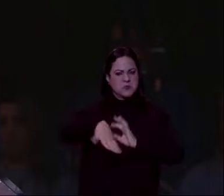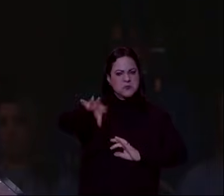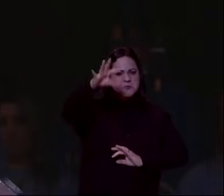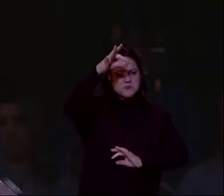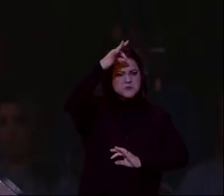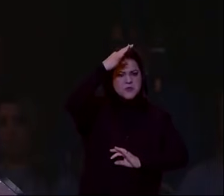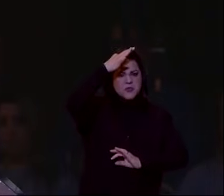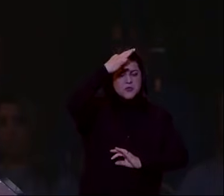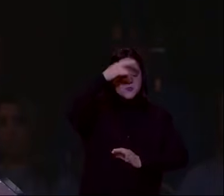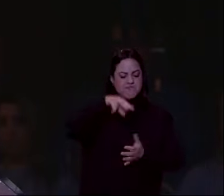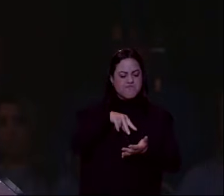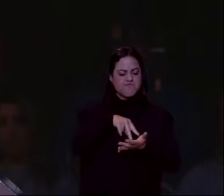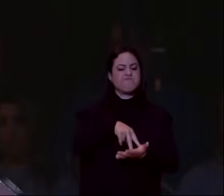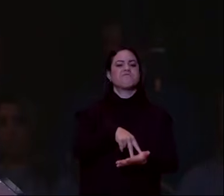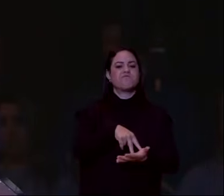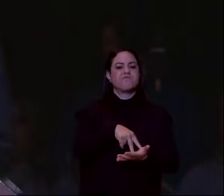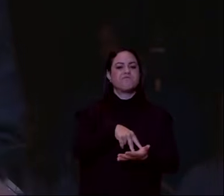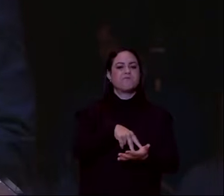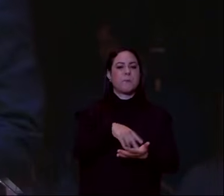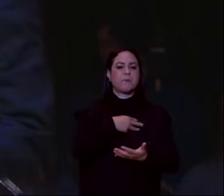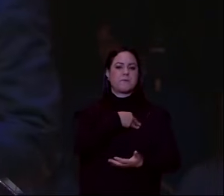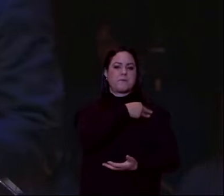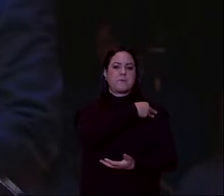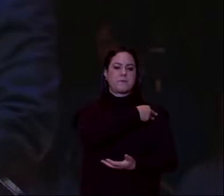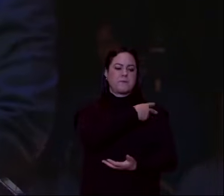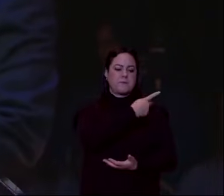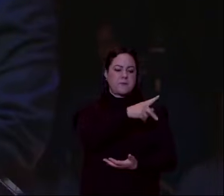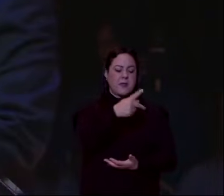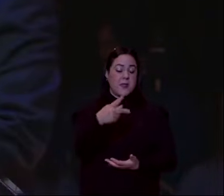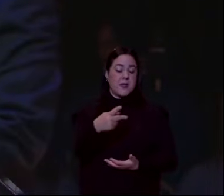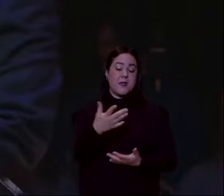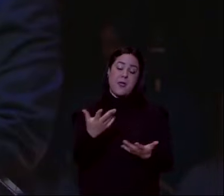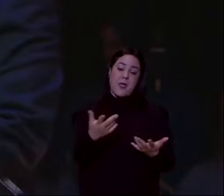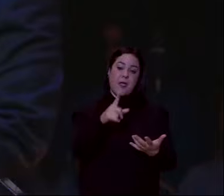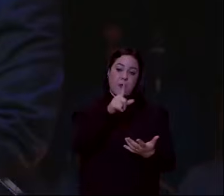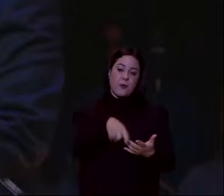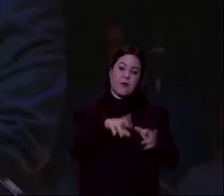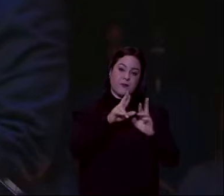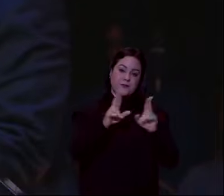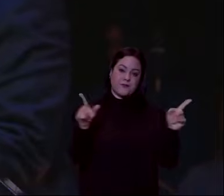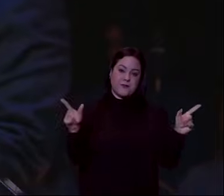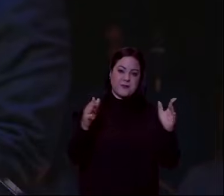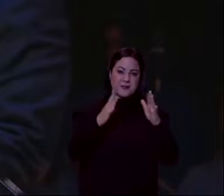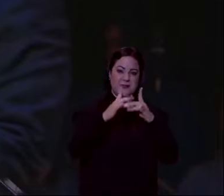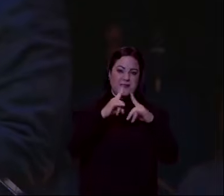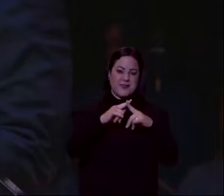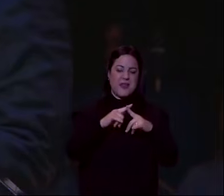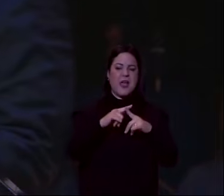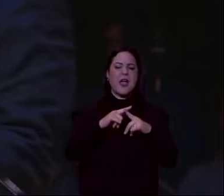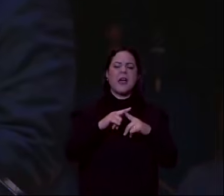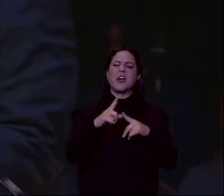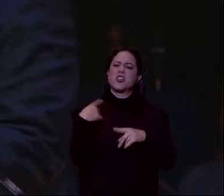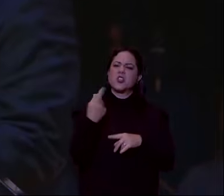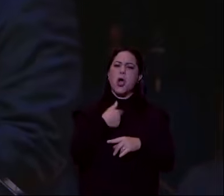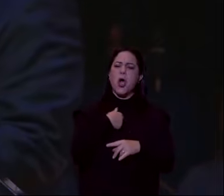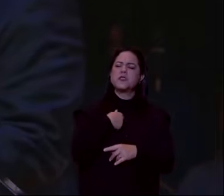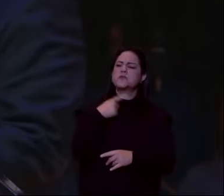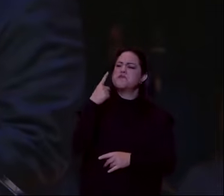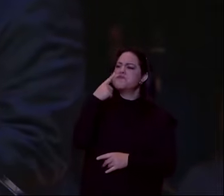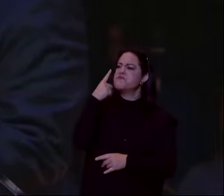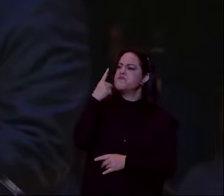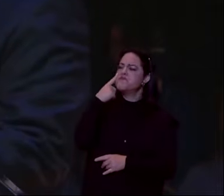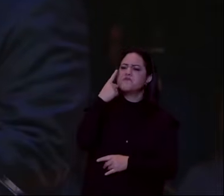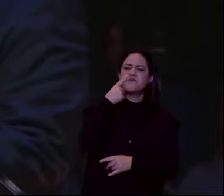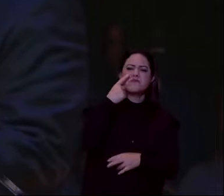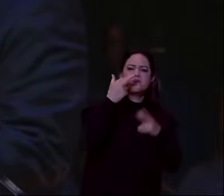energizando o seu ministério. E essa era a grande diferença dessa igreja. A gente às vezes anda pelo mundo e vê